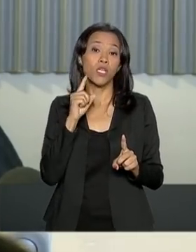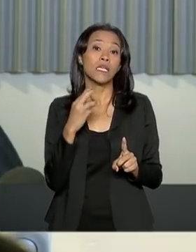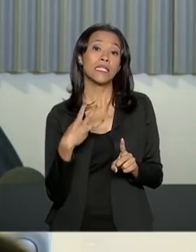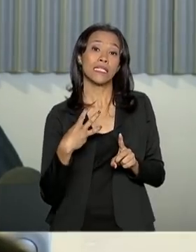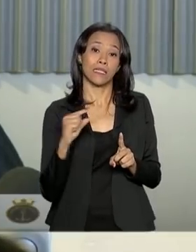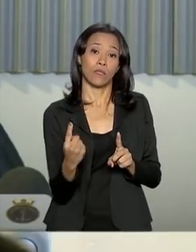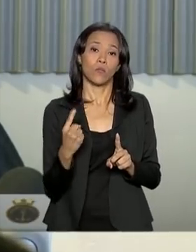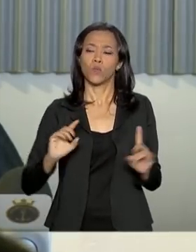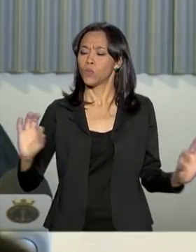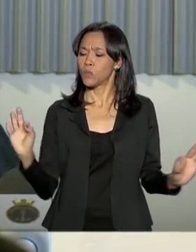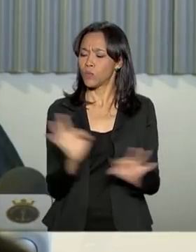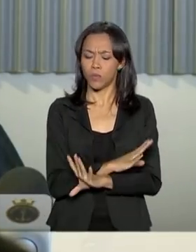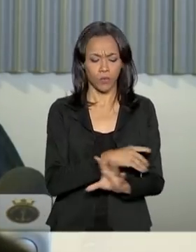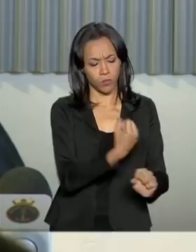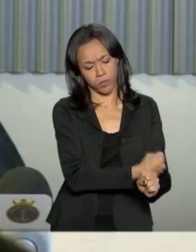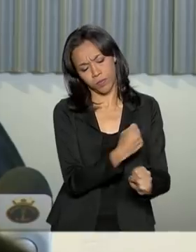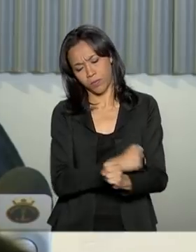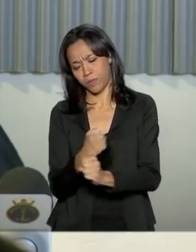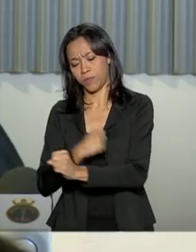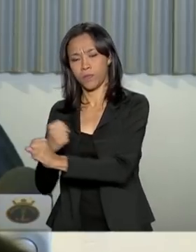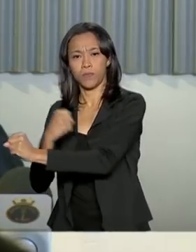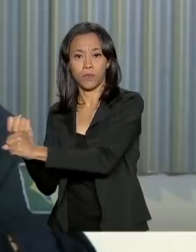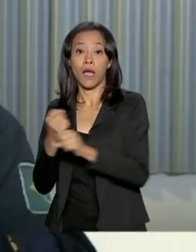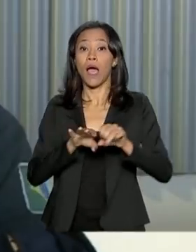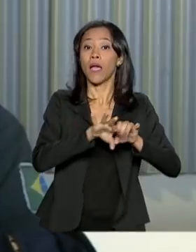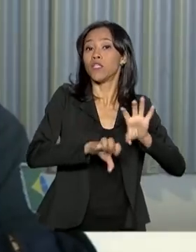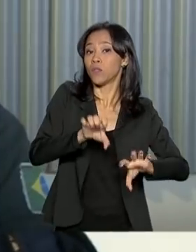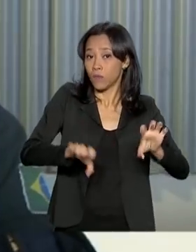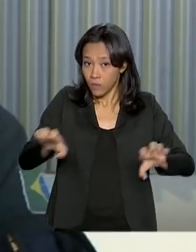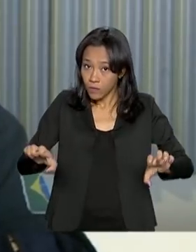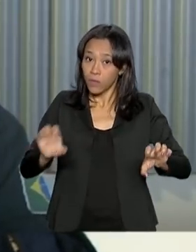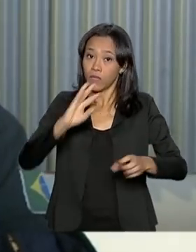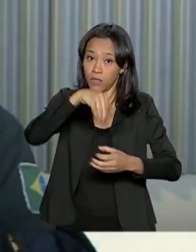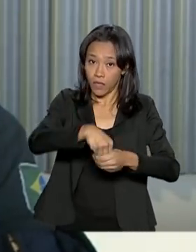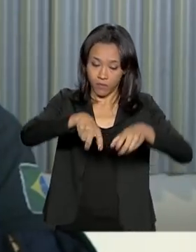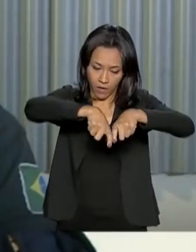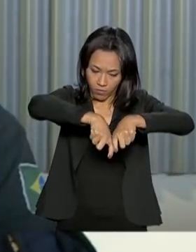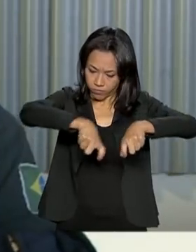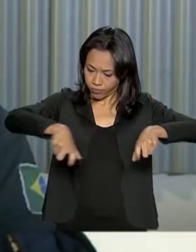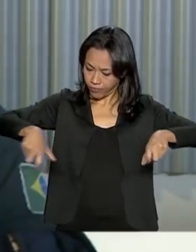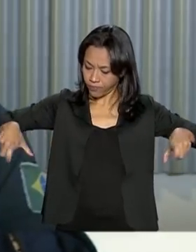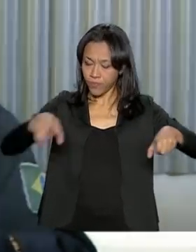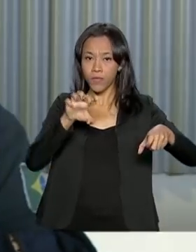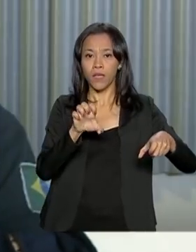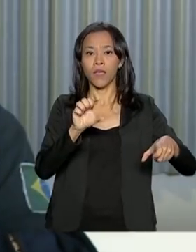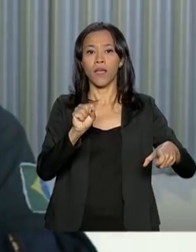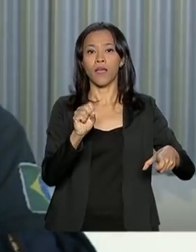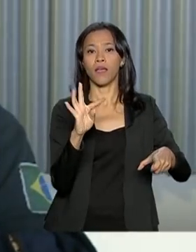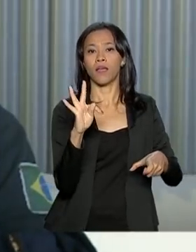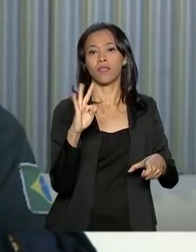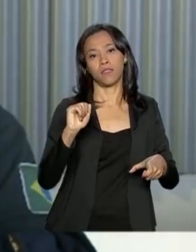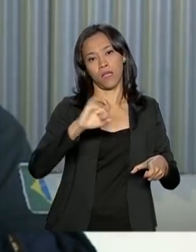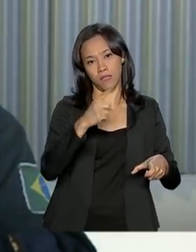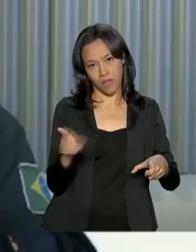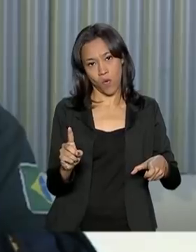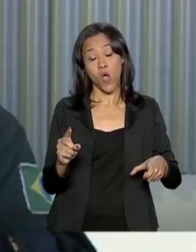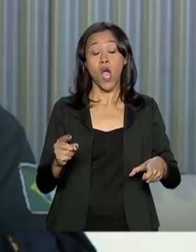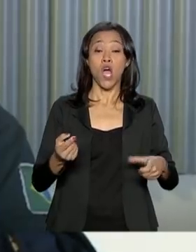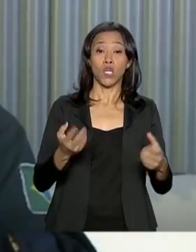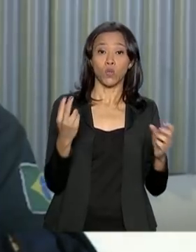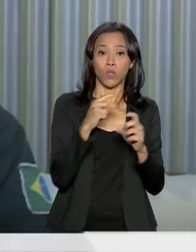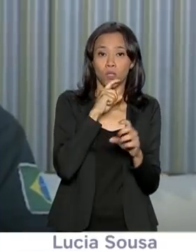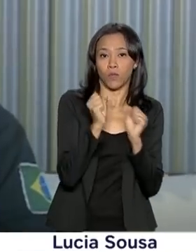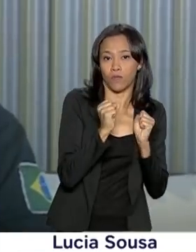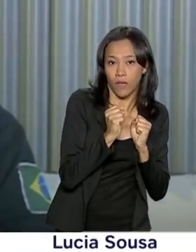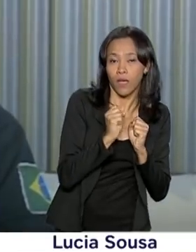obras civis da parte de infraestrutura da estação. Então, durante esse próximo inverno e também no próximo verão, até a